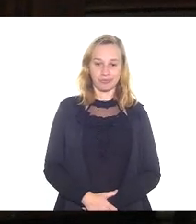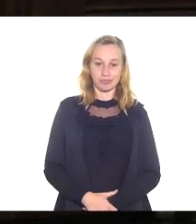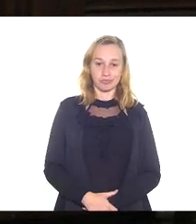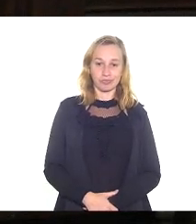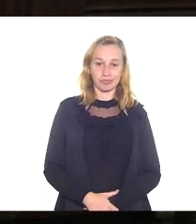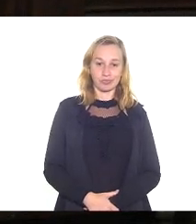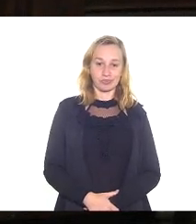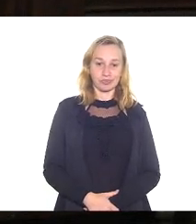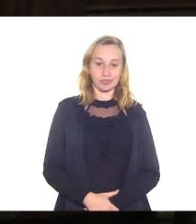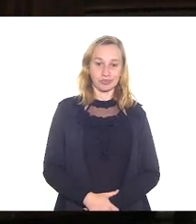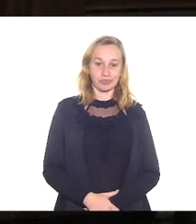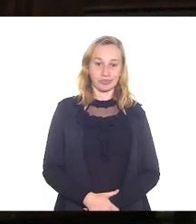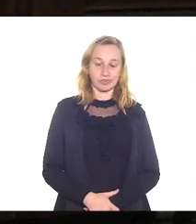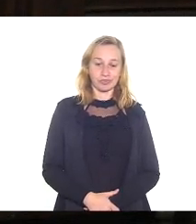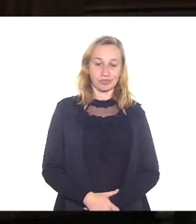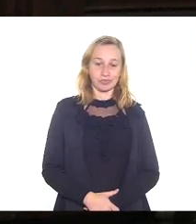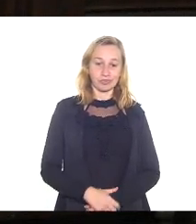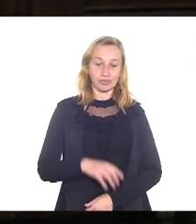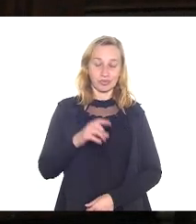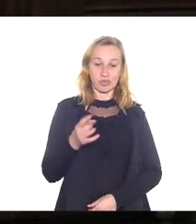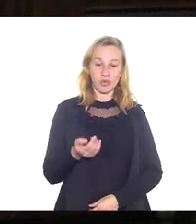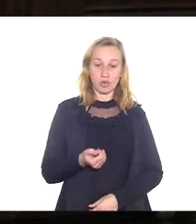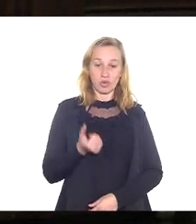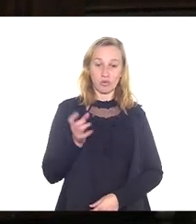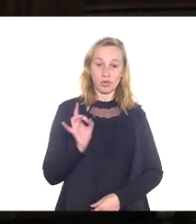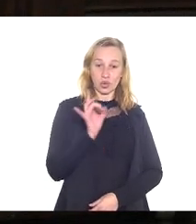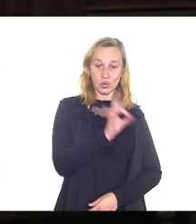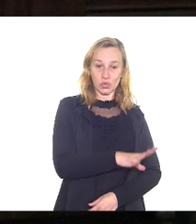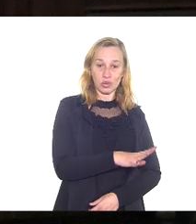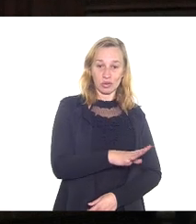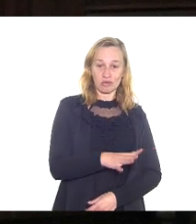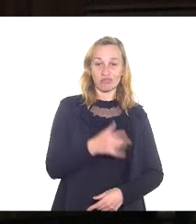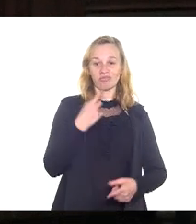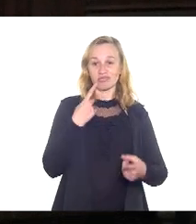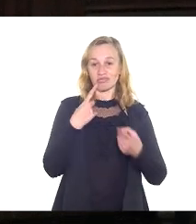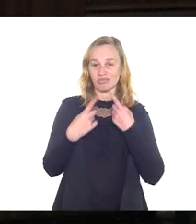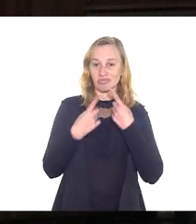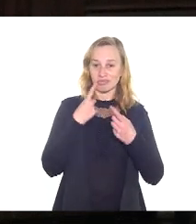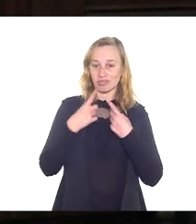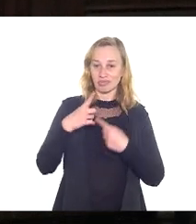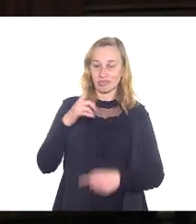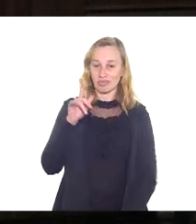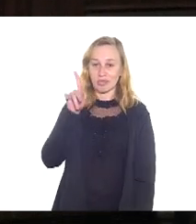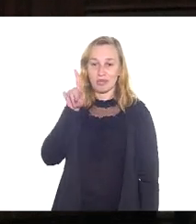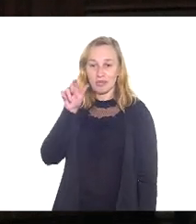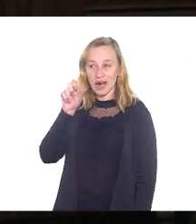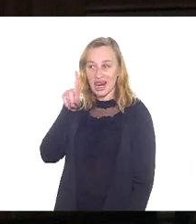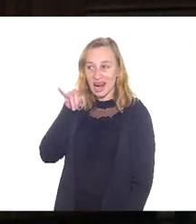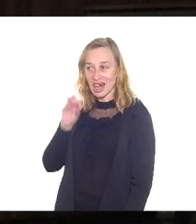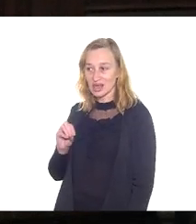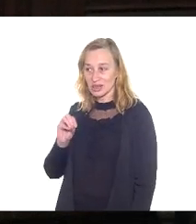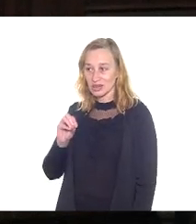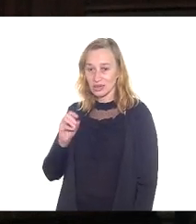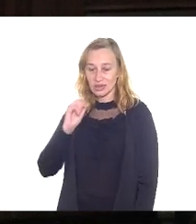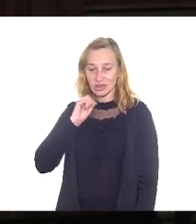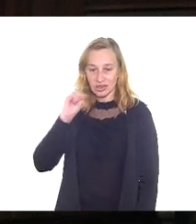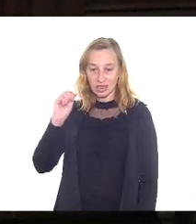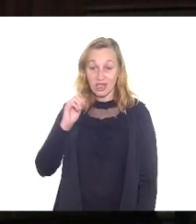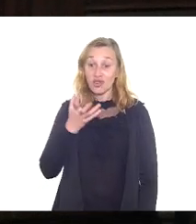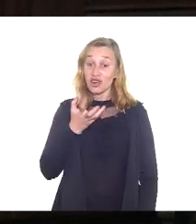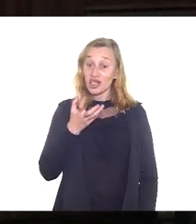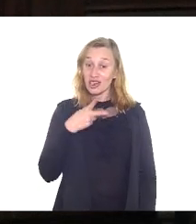penúltimo discurso, no Palácio Tiradentes, deputado Ratinho, eu queria fazer